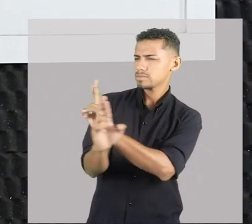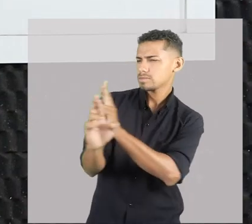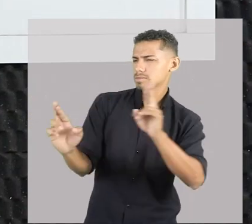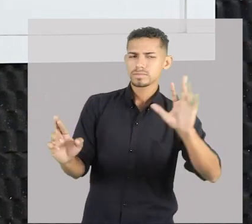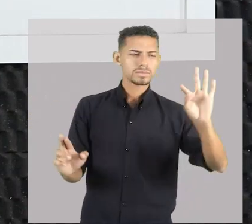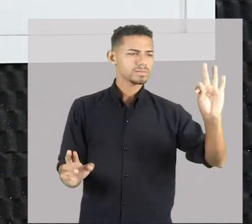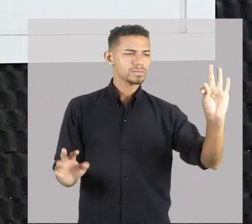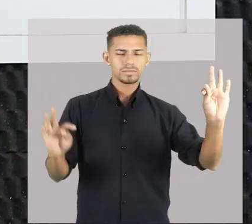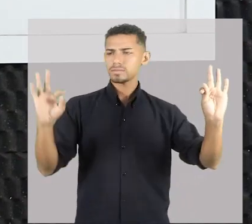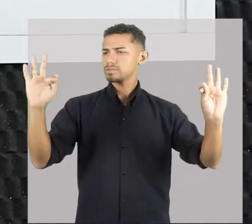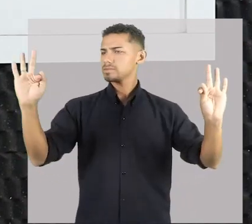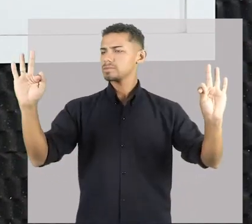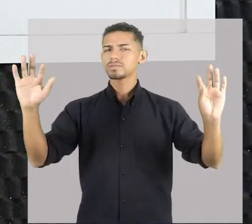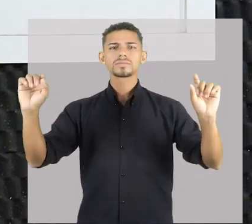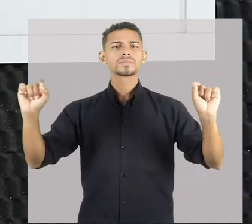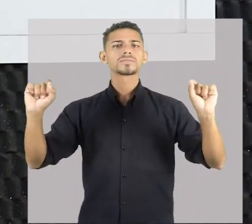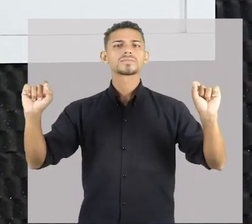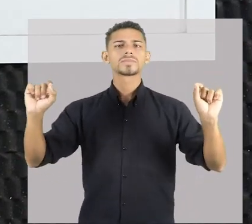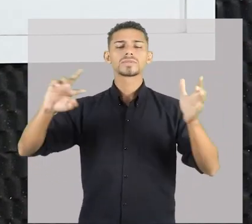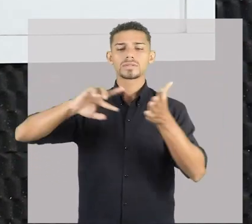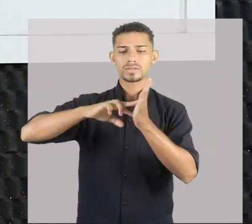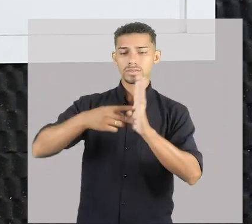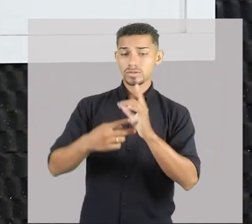O que seria 1 Hertz?